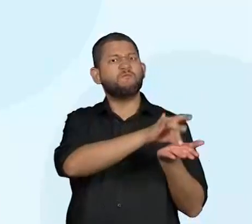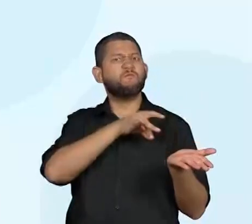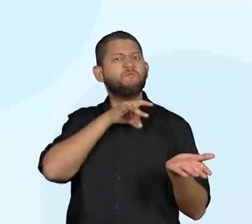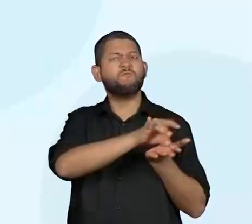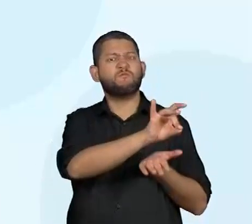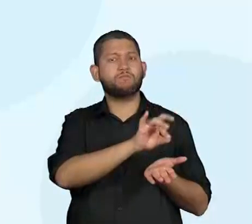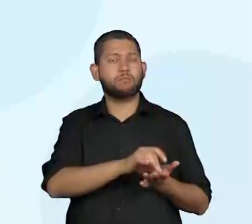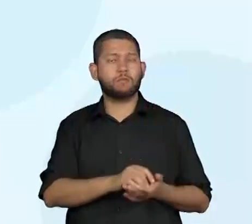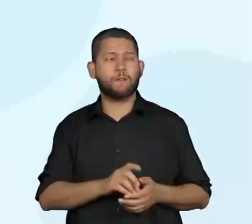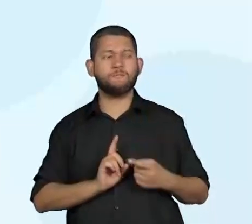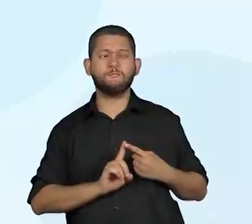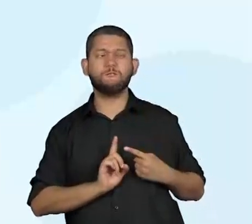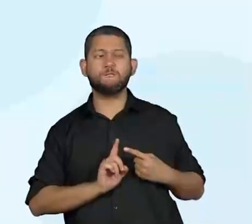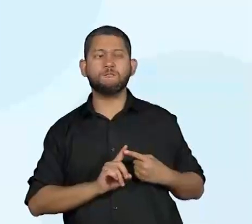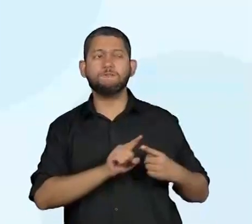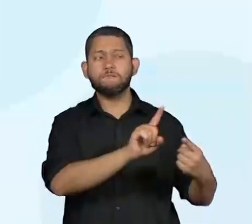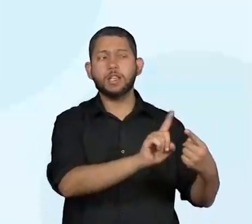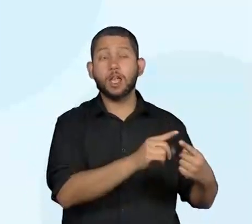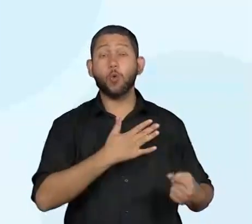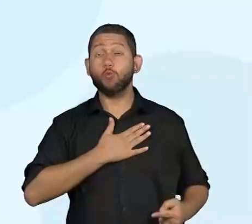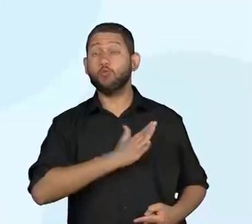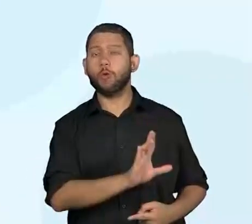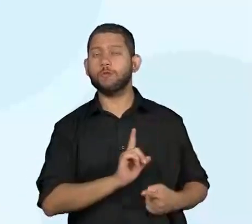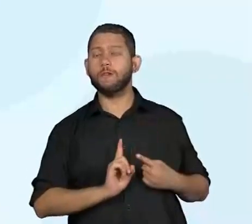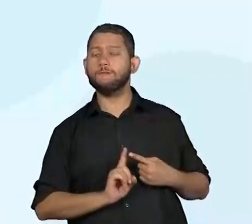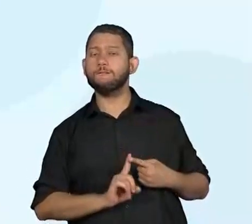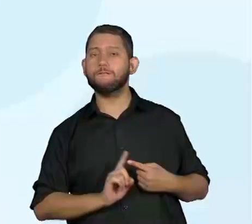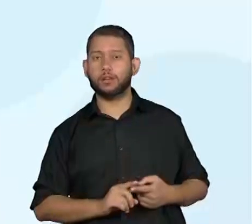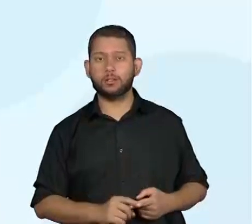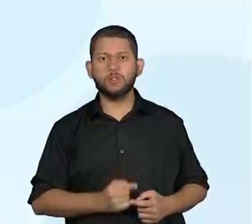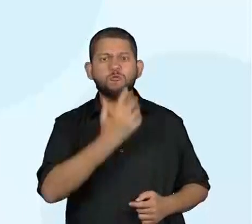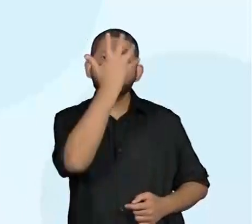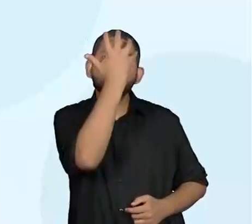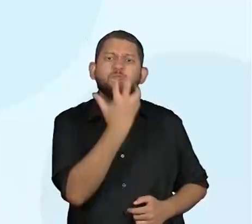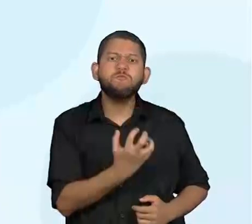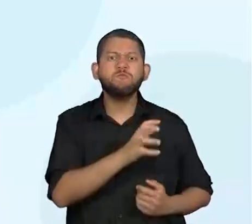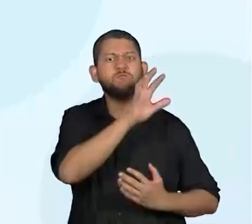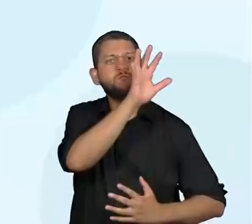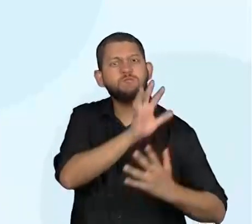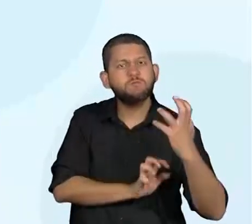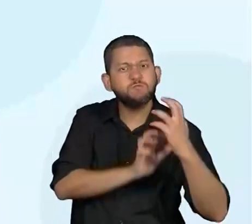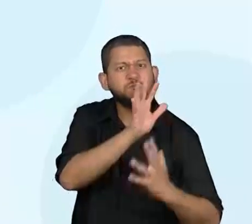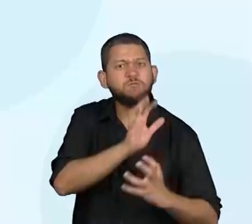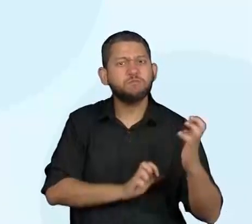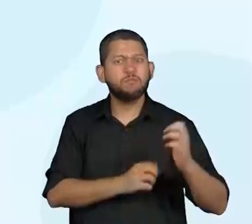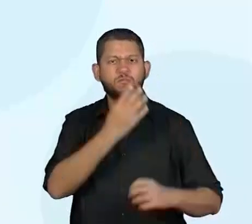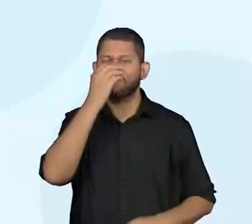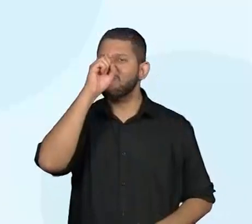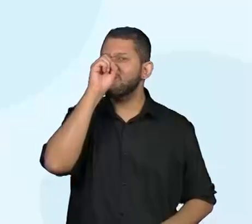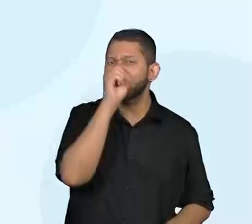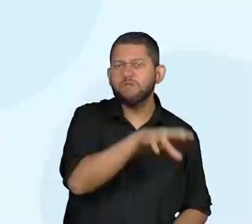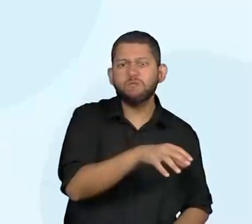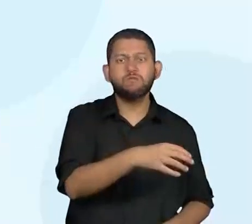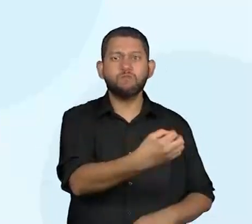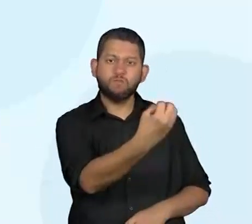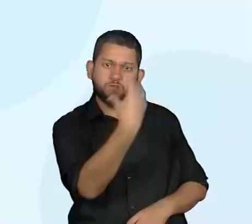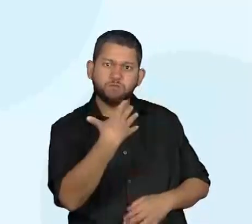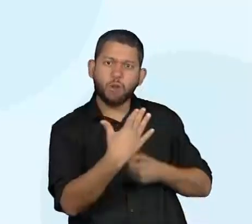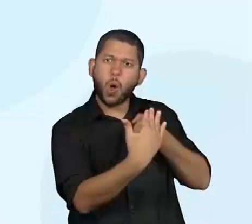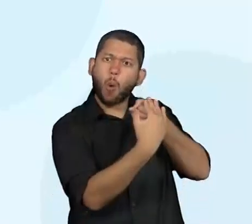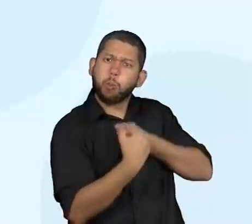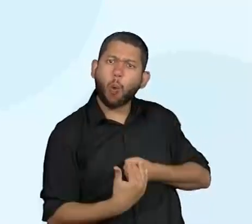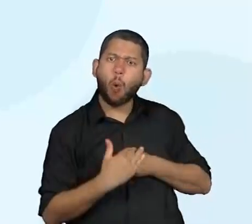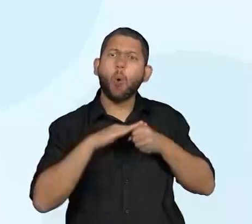aquela rixinha com a pessoa que você não gosta? Tem agressividade. desrespeito, ou seja, respeito não